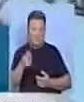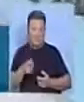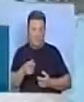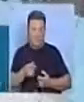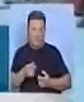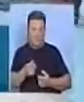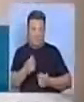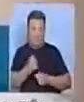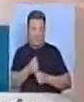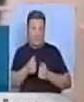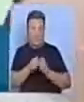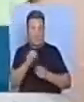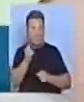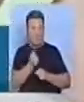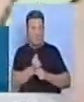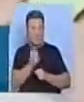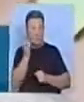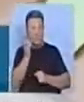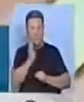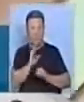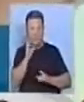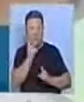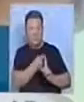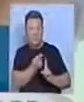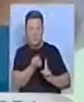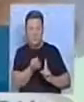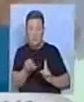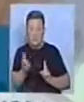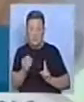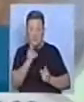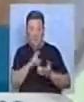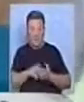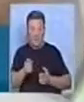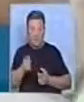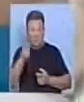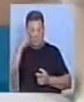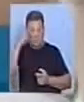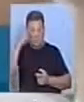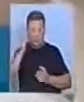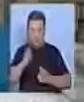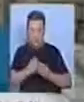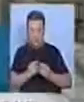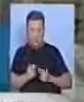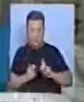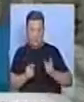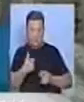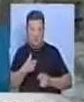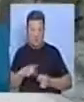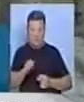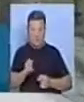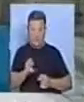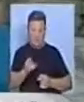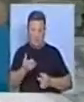cultura fazia-se em Lisboa e pouco mais. Portanto, era verdadeiramente uma utopia que está desfeita. Nós, em Cerveira,